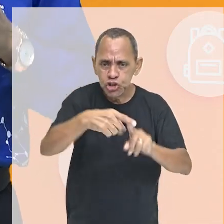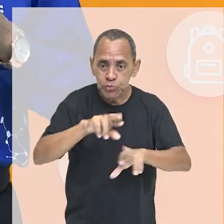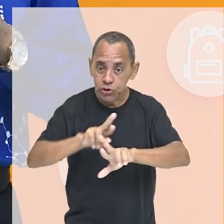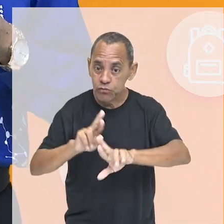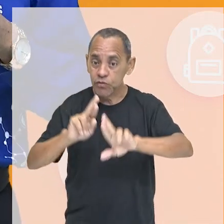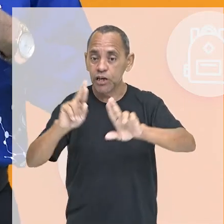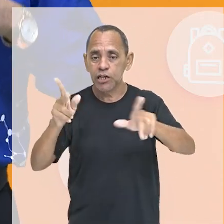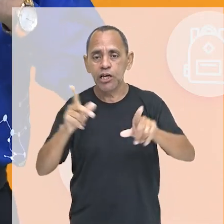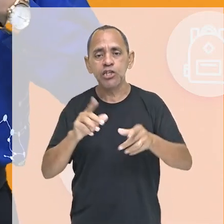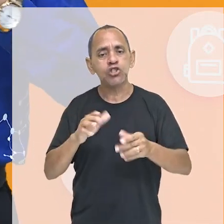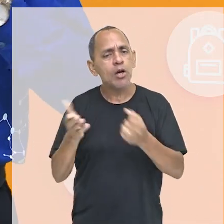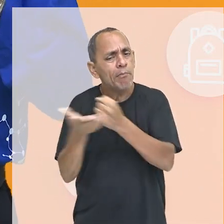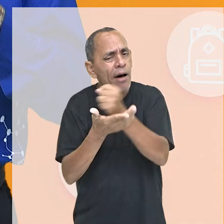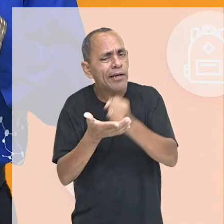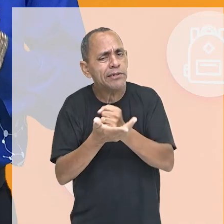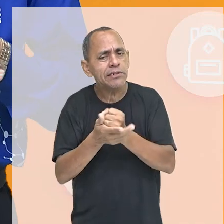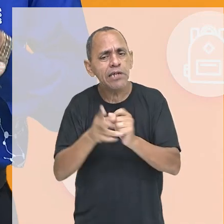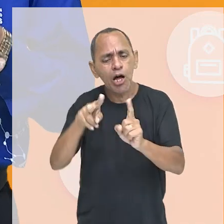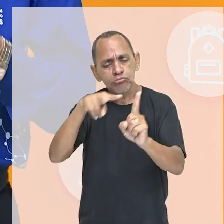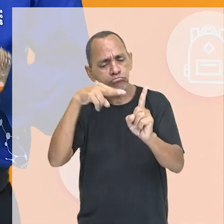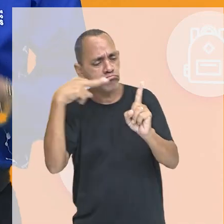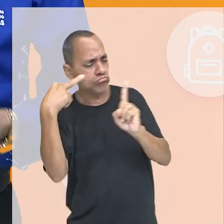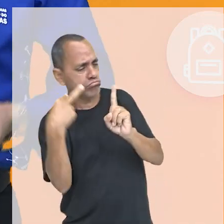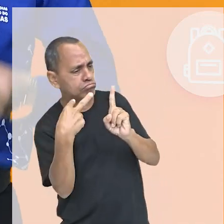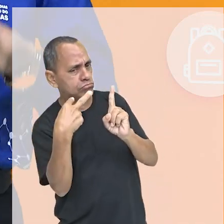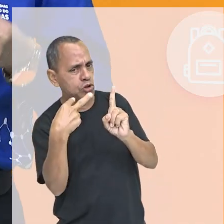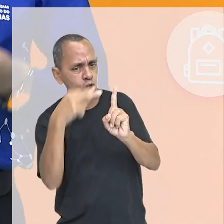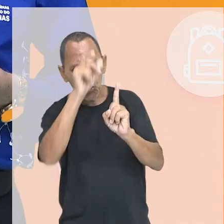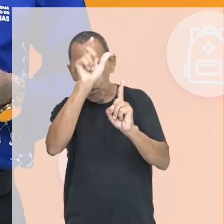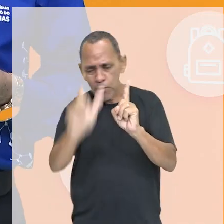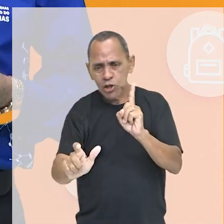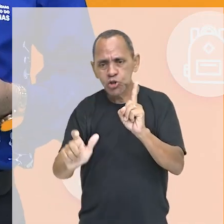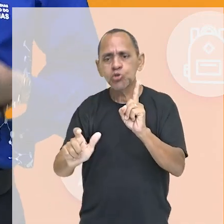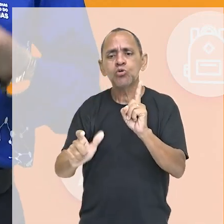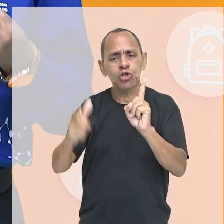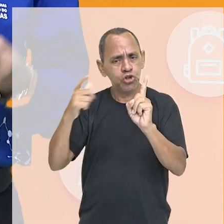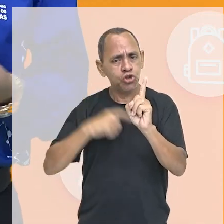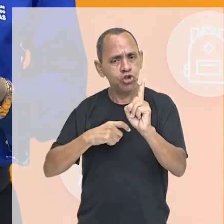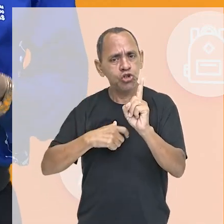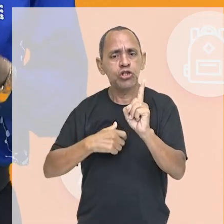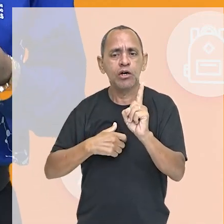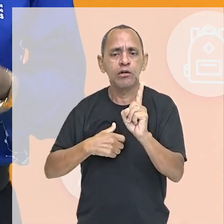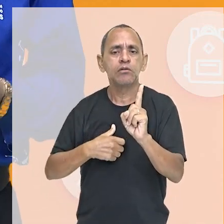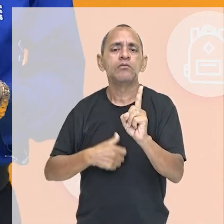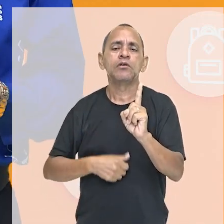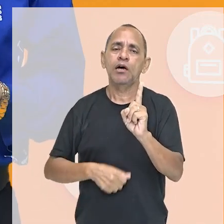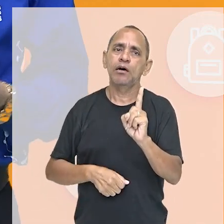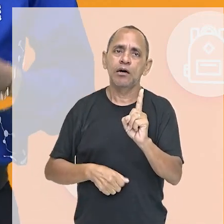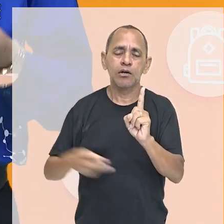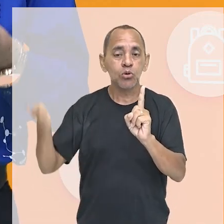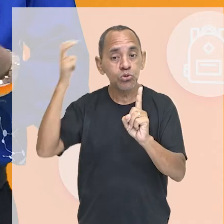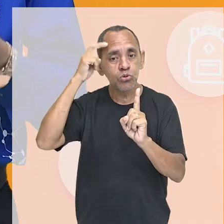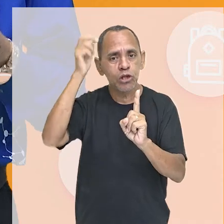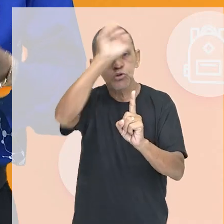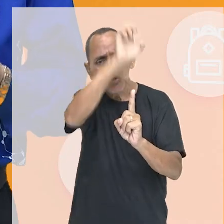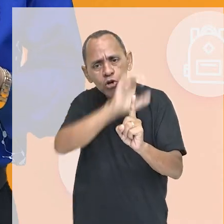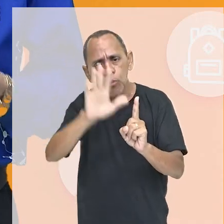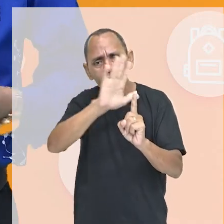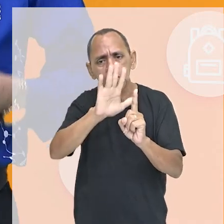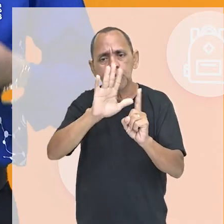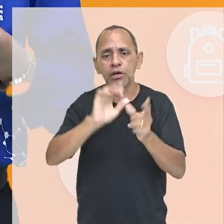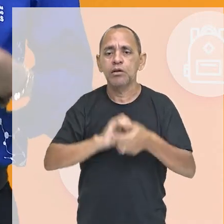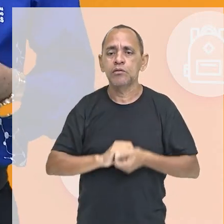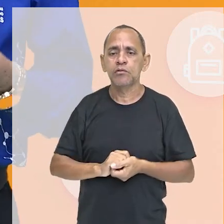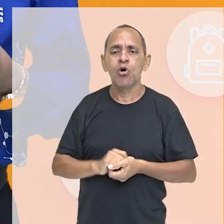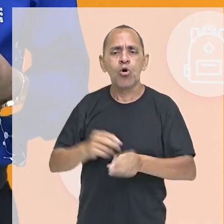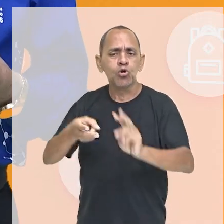vista de uma pessoa que era imersa na cultura europeia. Eles olhavam os indígenas, os povos